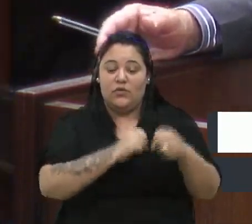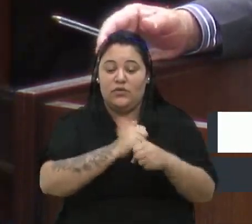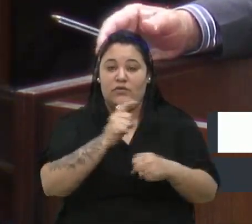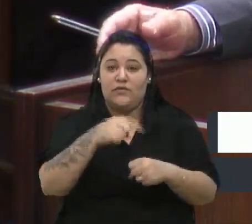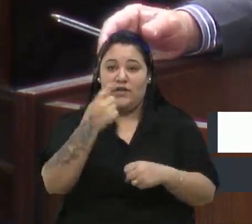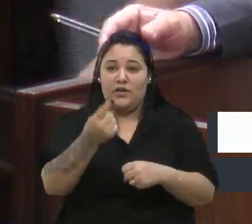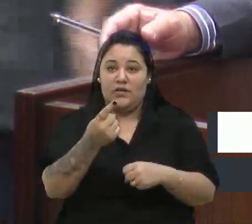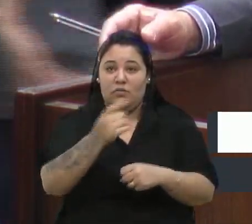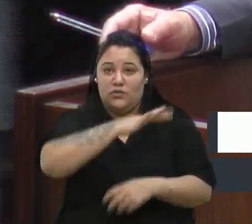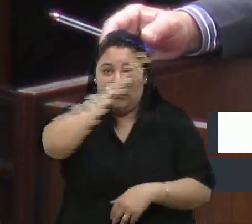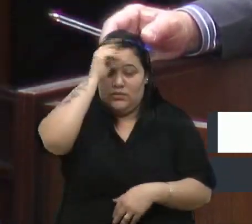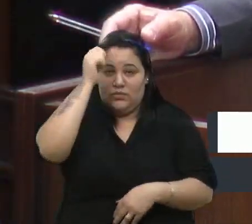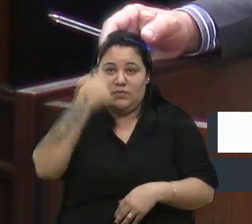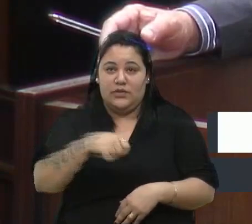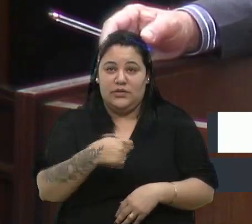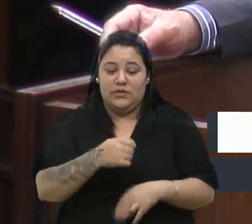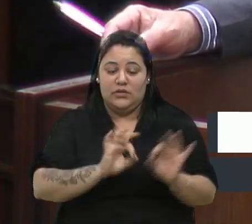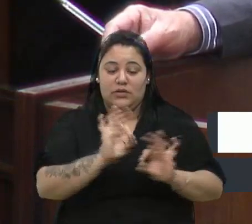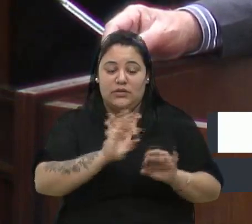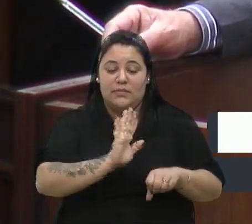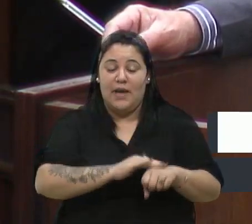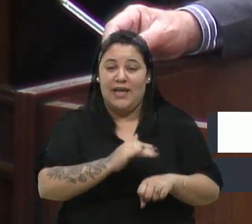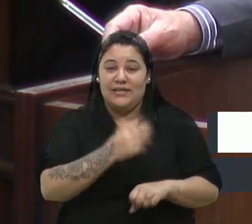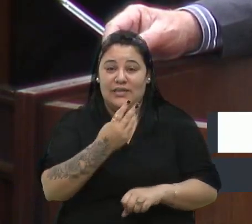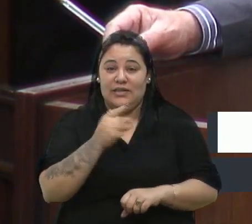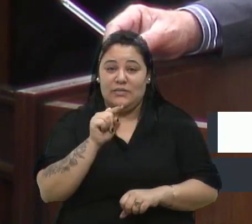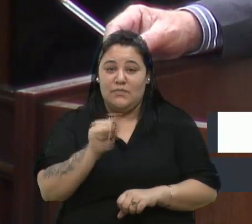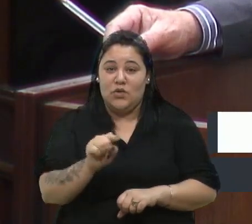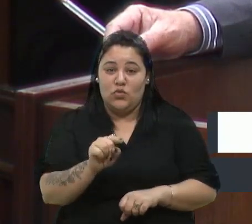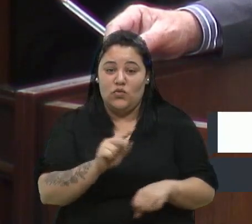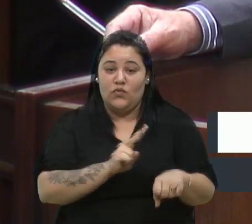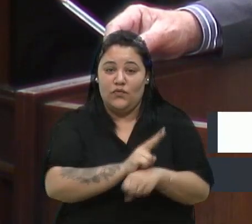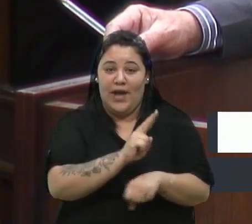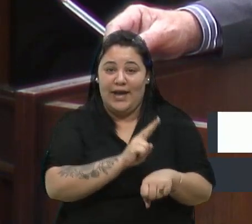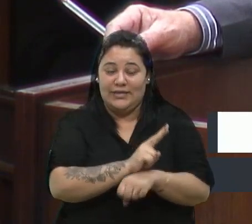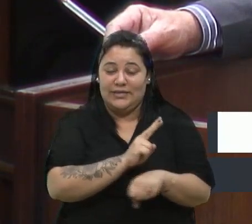deverá suprir mais 3.000 vagas